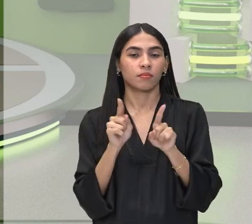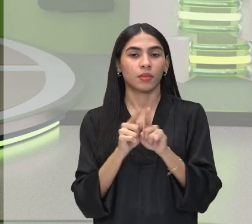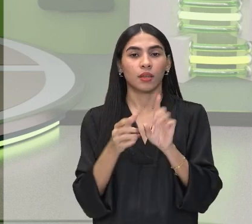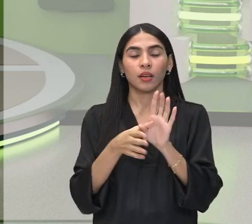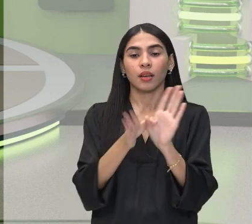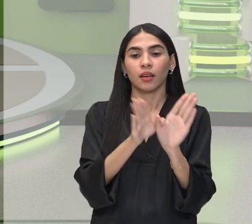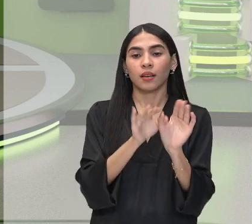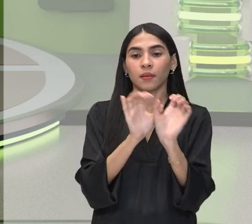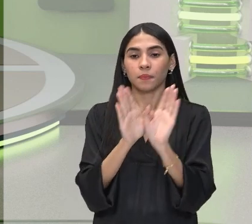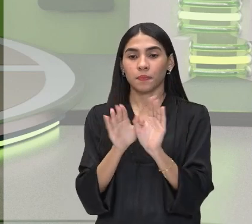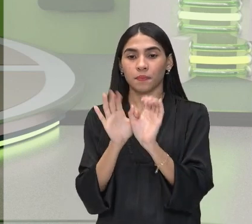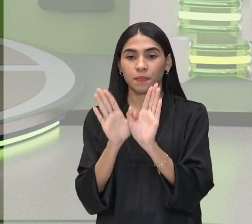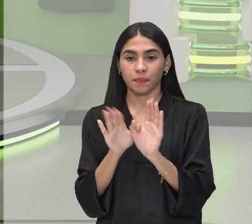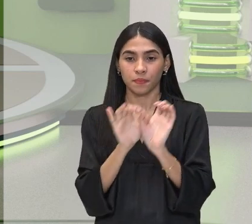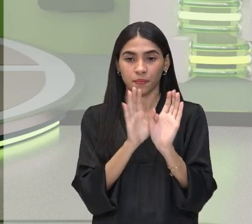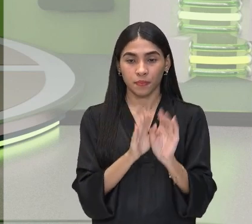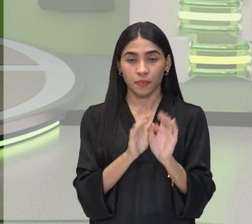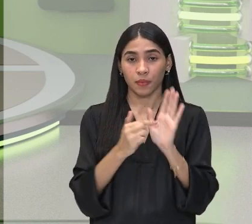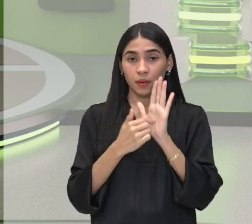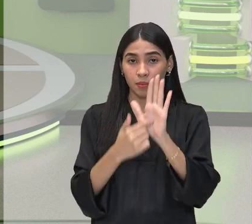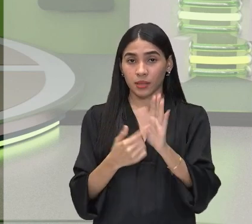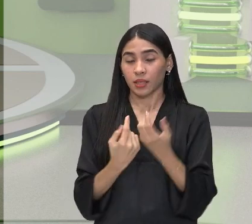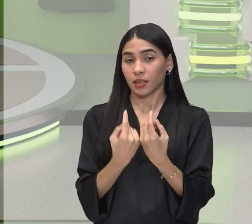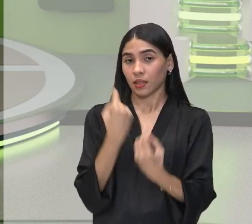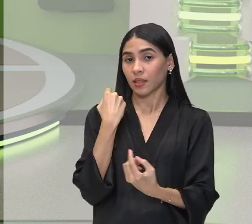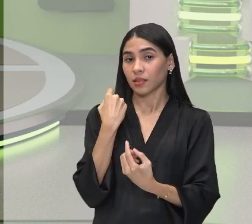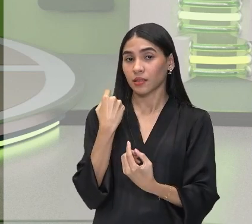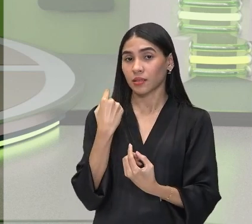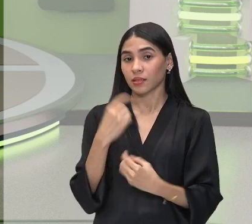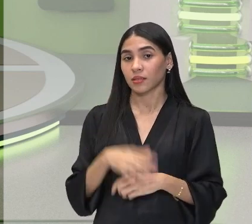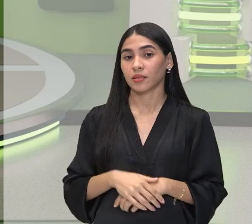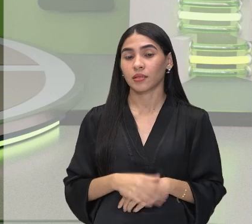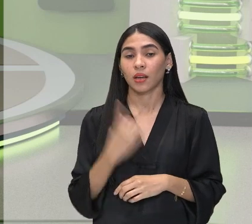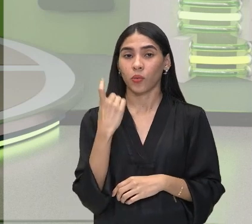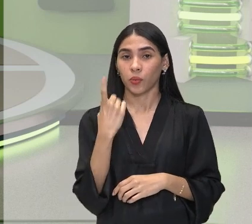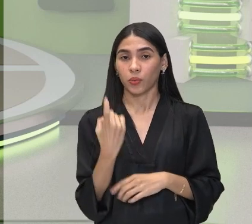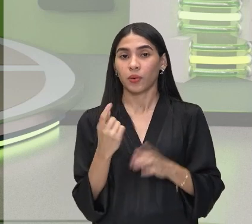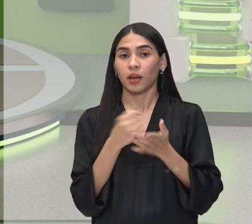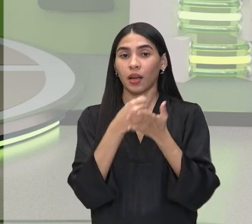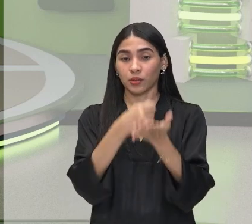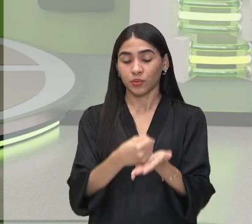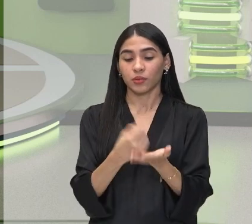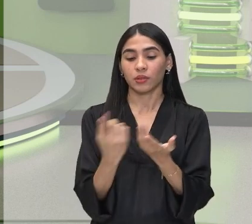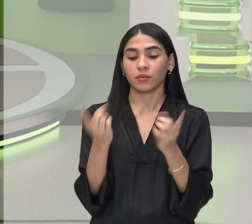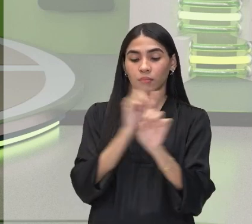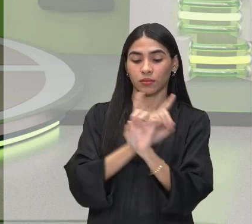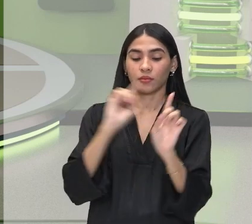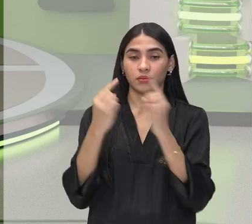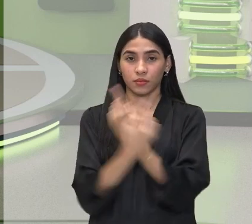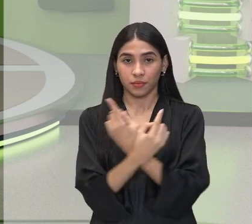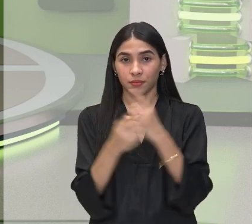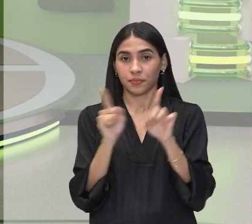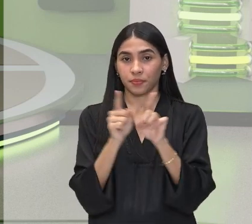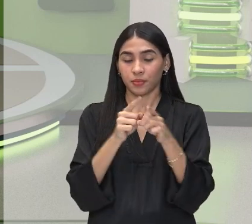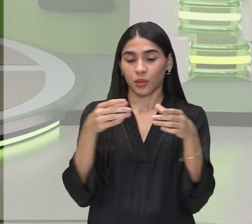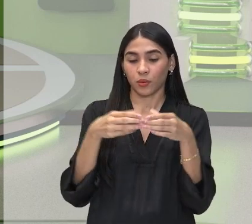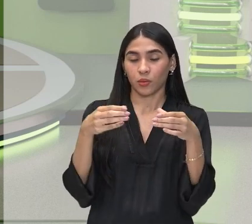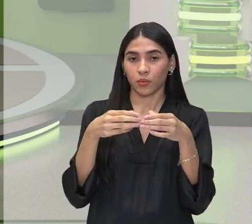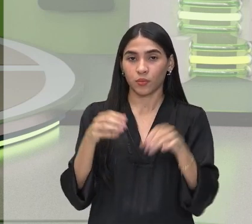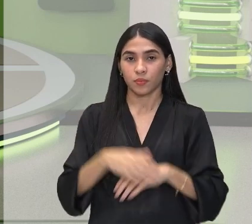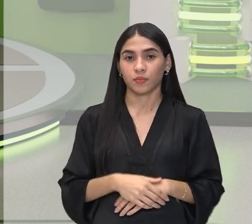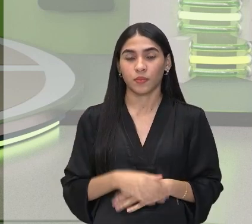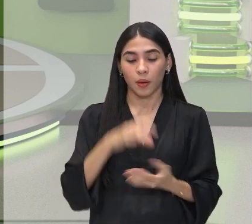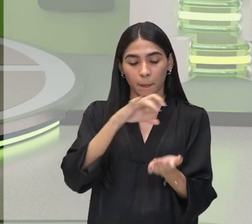aves apresentada anteriormente. Um indivíduo ajuda o outro dentro do seu ciclo de vida, um